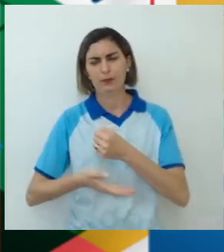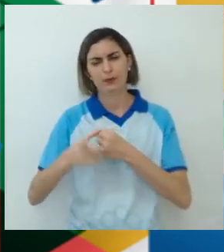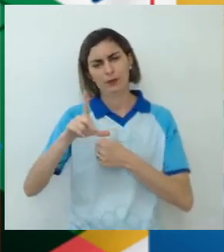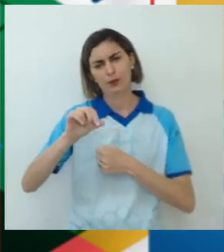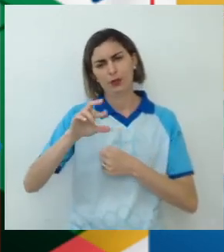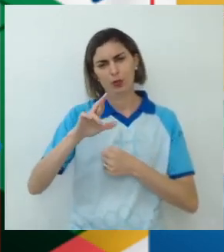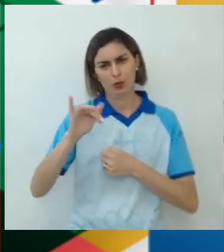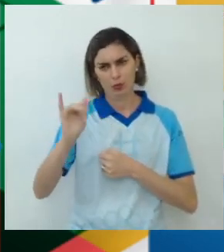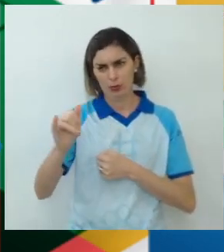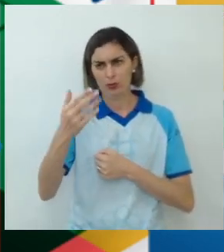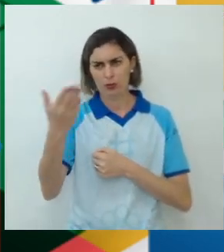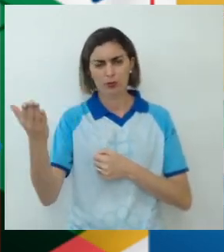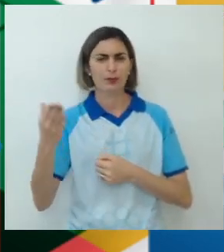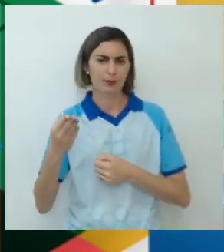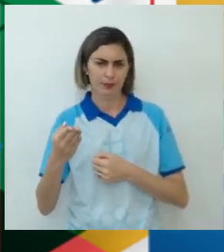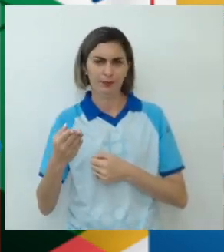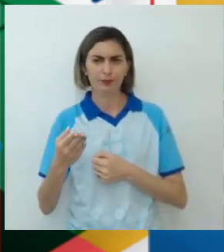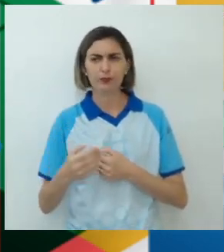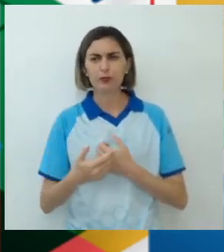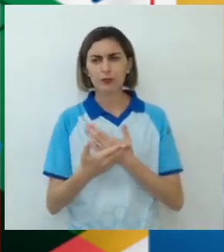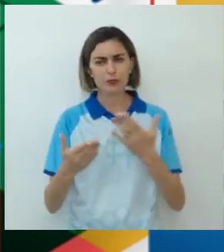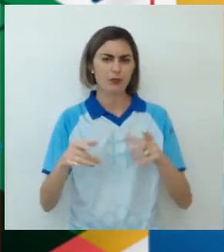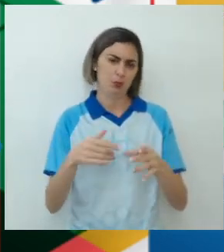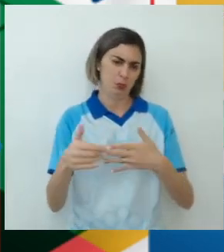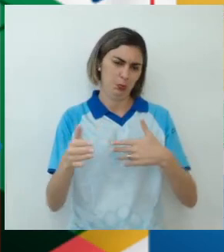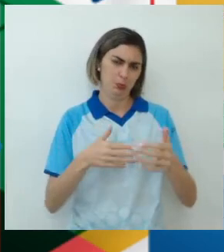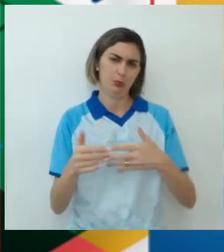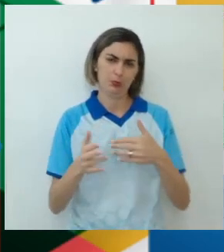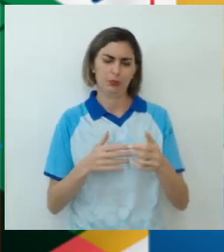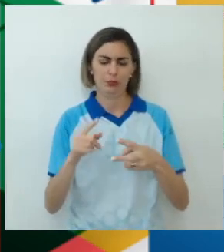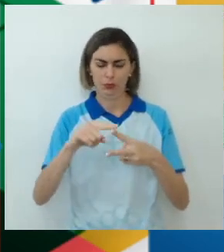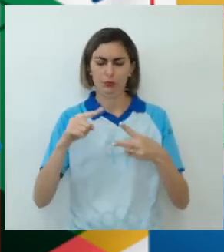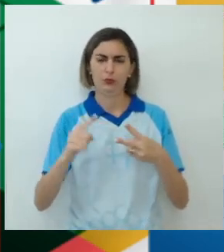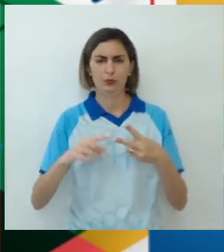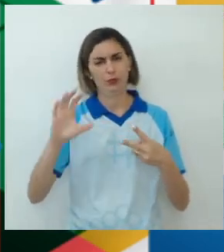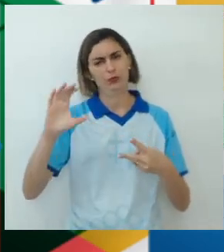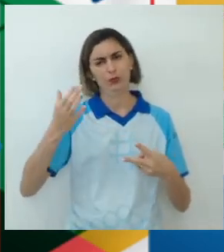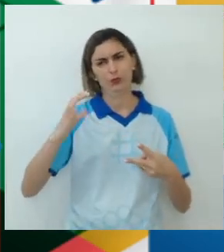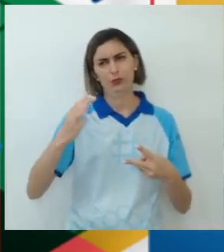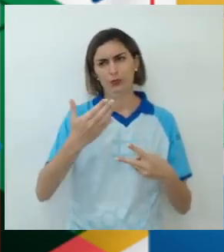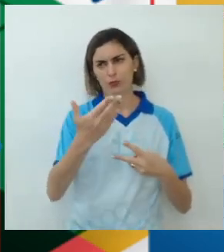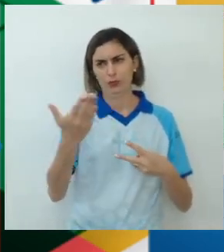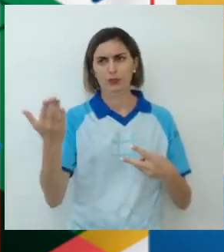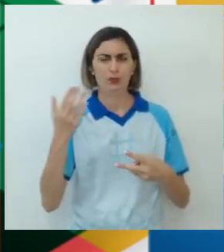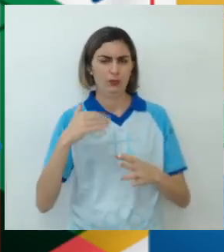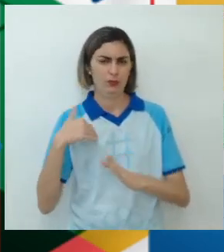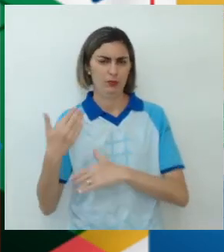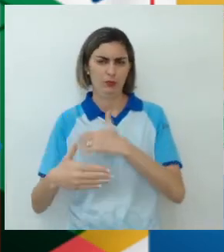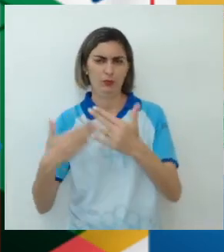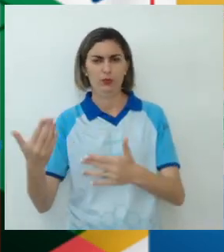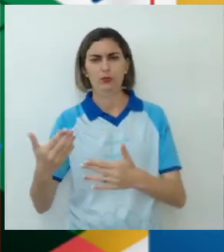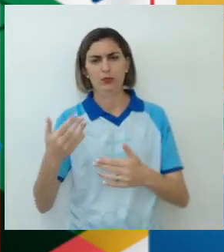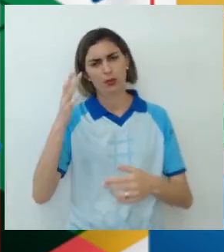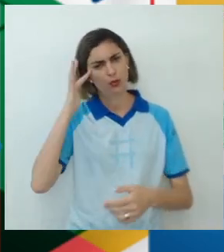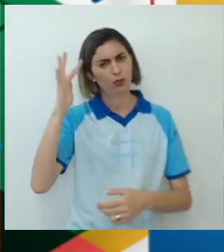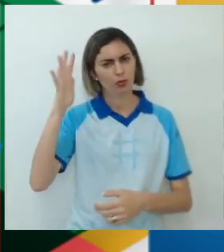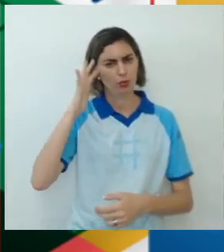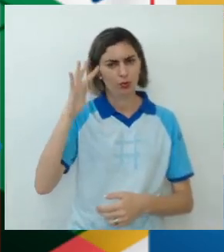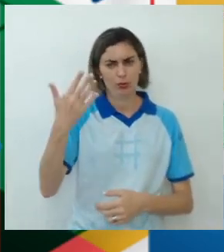Lowry-Bronsted ou de Bronsted-Lowry, tanto faz, tá? São dois cientistas que desenvolveram essa